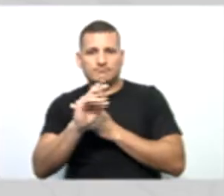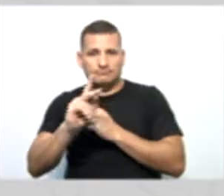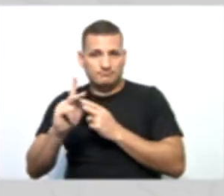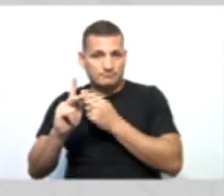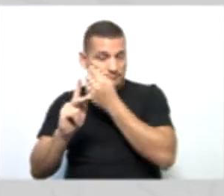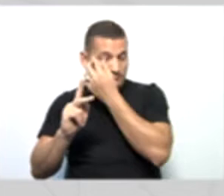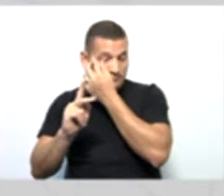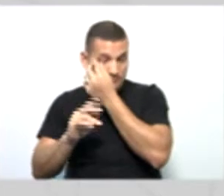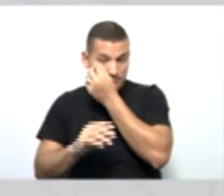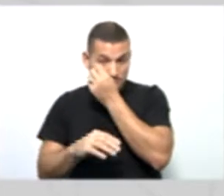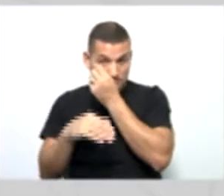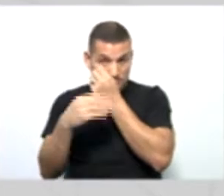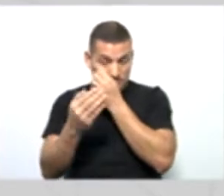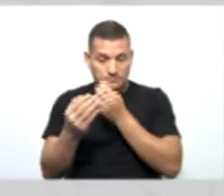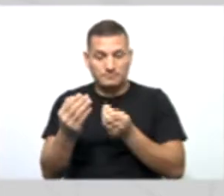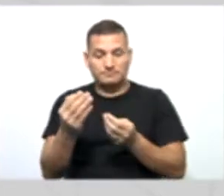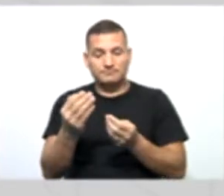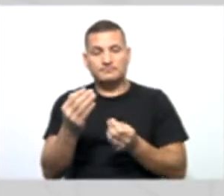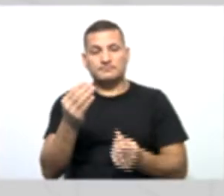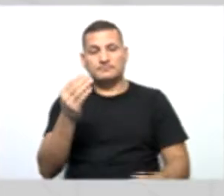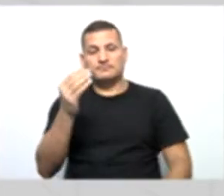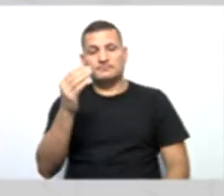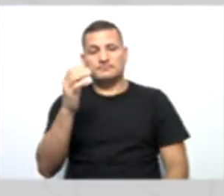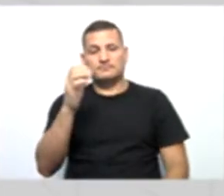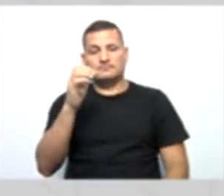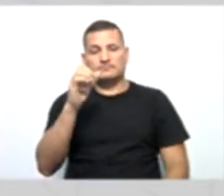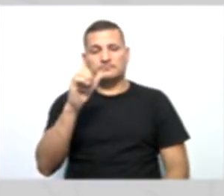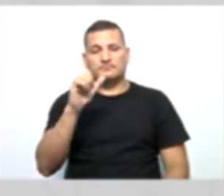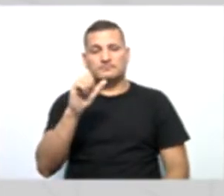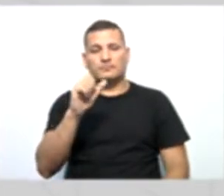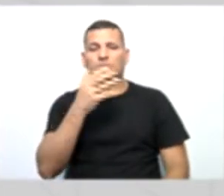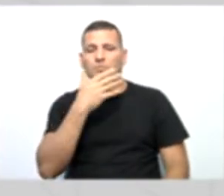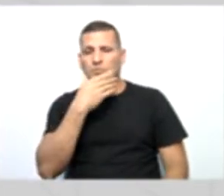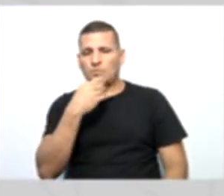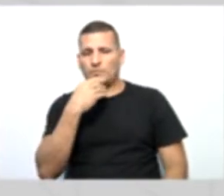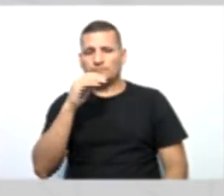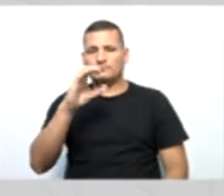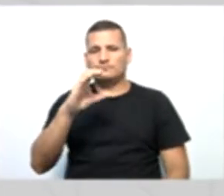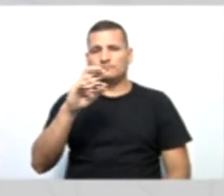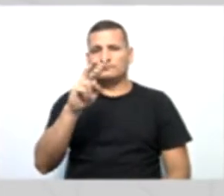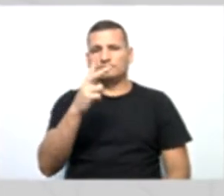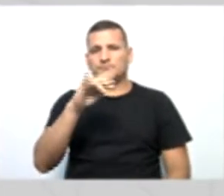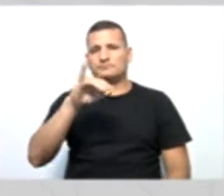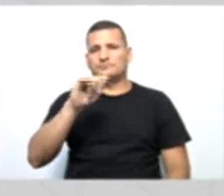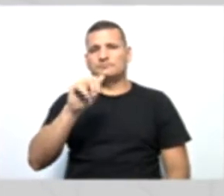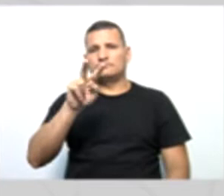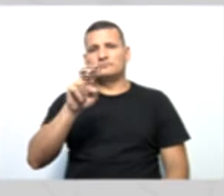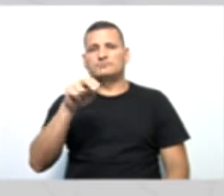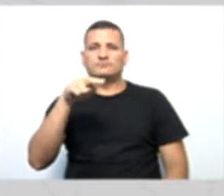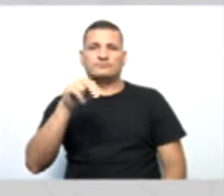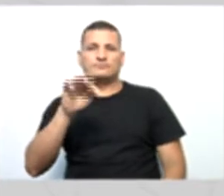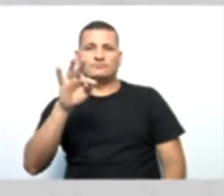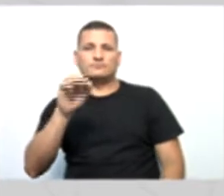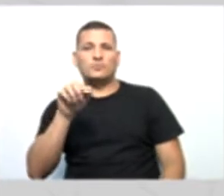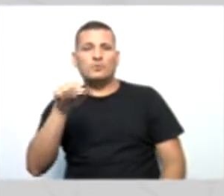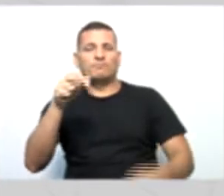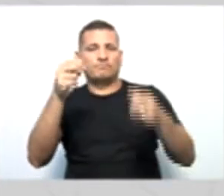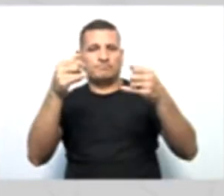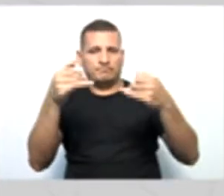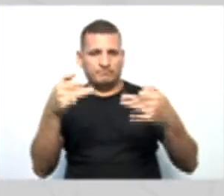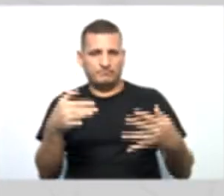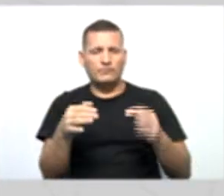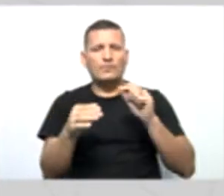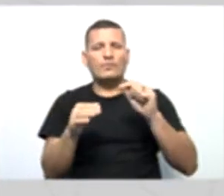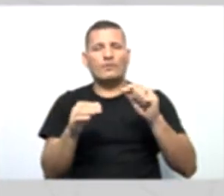Então Chiavenato ele fala que o negócio é um esforço organizado por determinadas